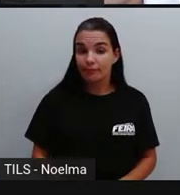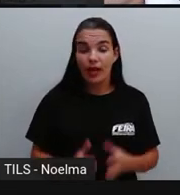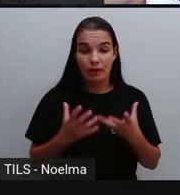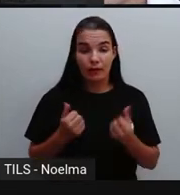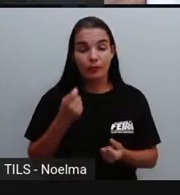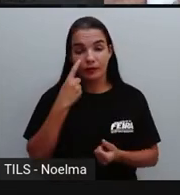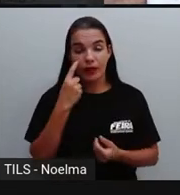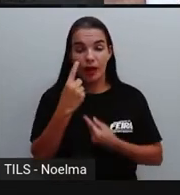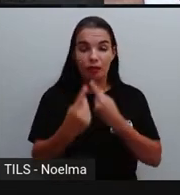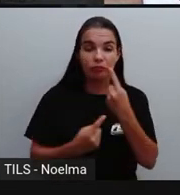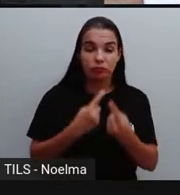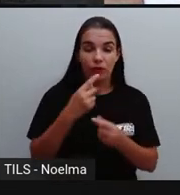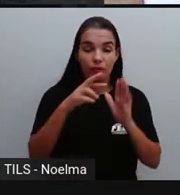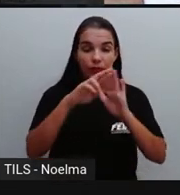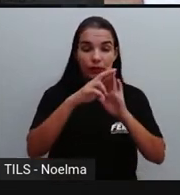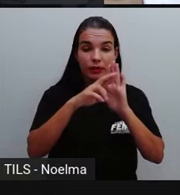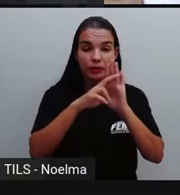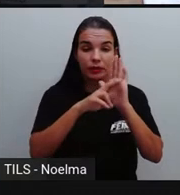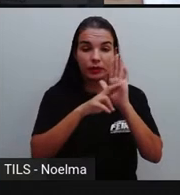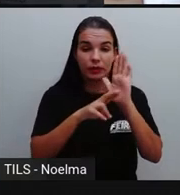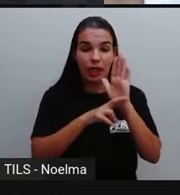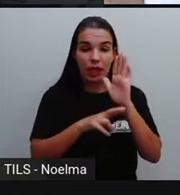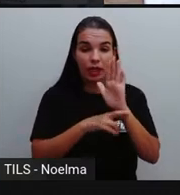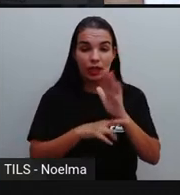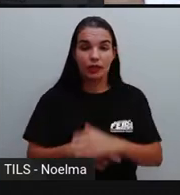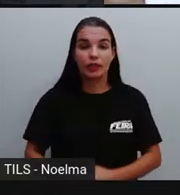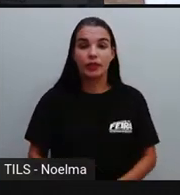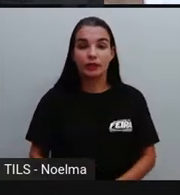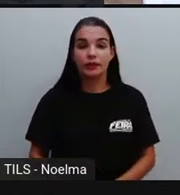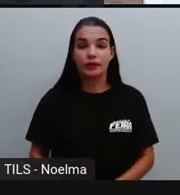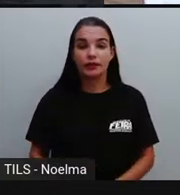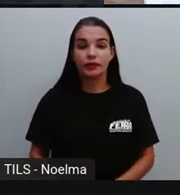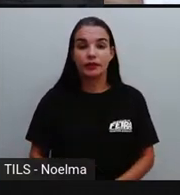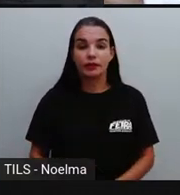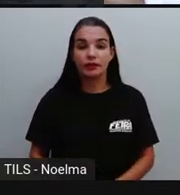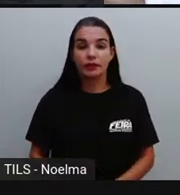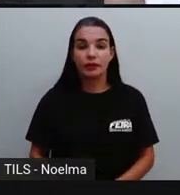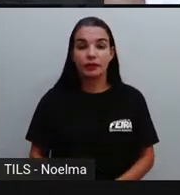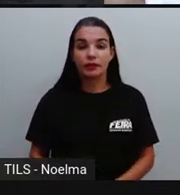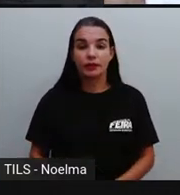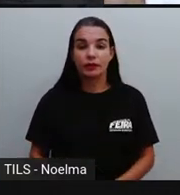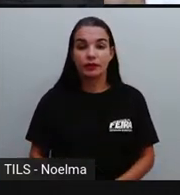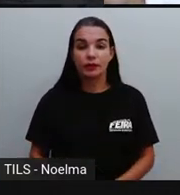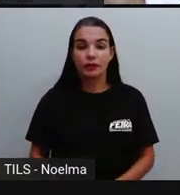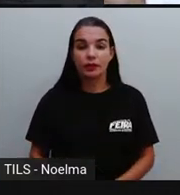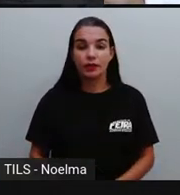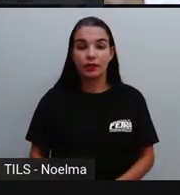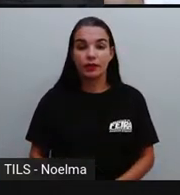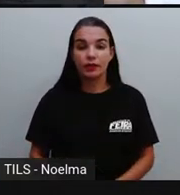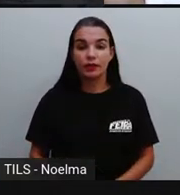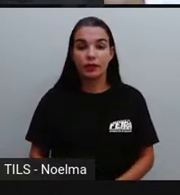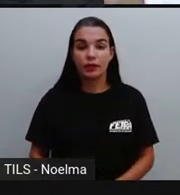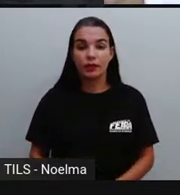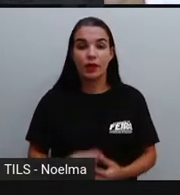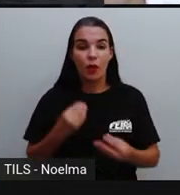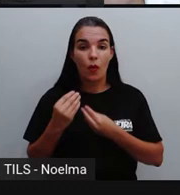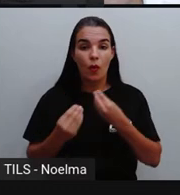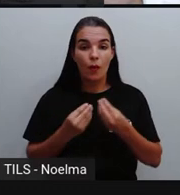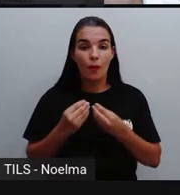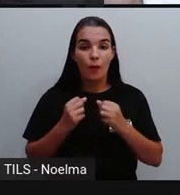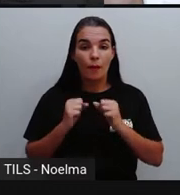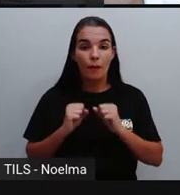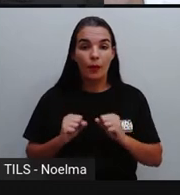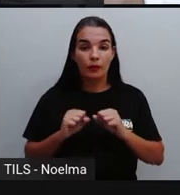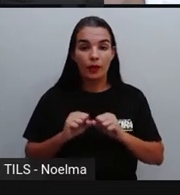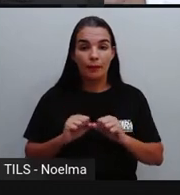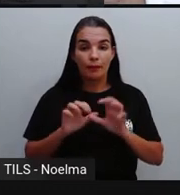algumas regrinhas agora que nós já vimos, né? Como é que essas palavras podem aparecer? Como é que essa letra pode aparecer aí